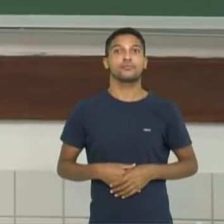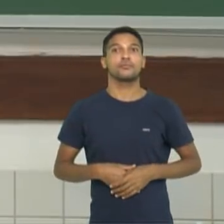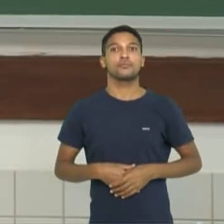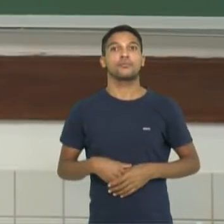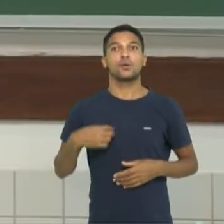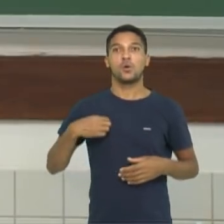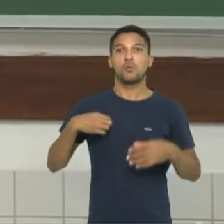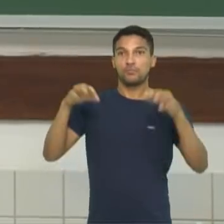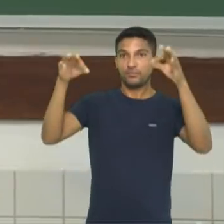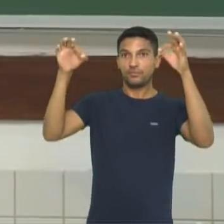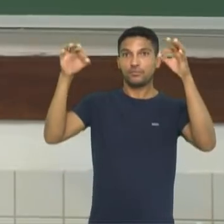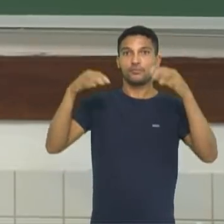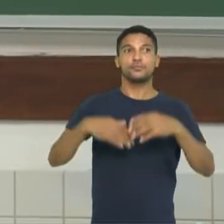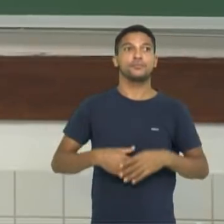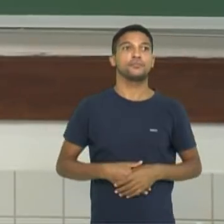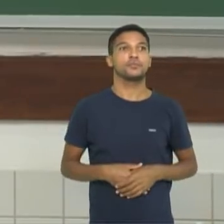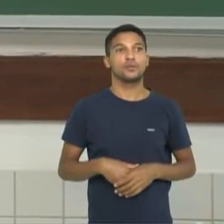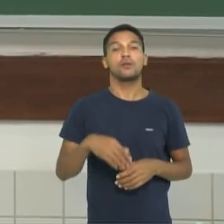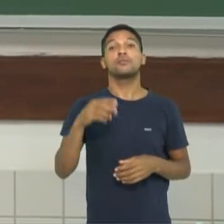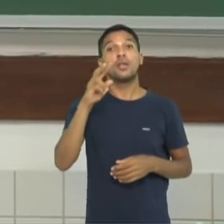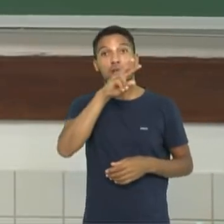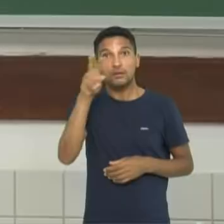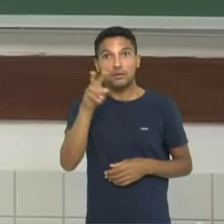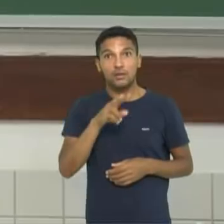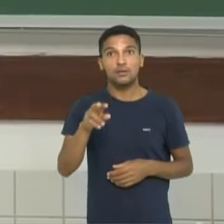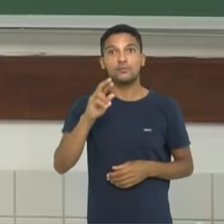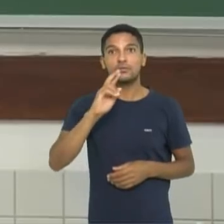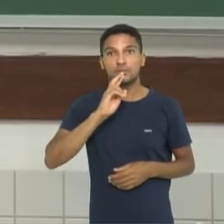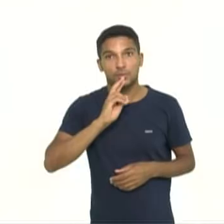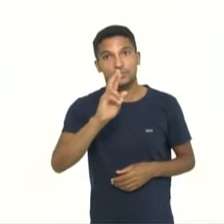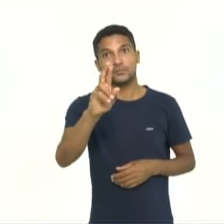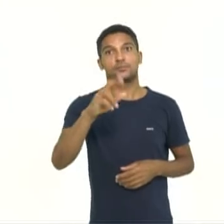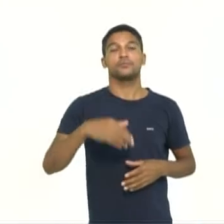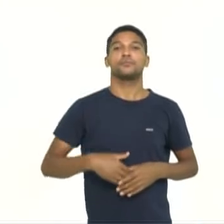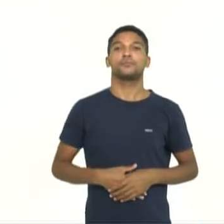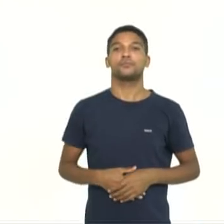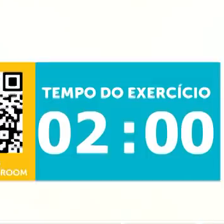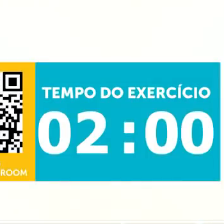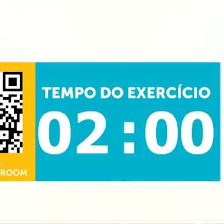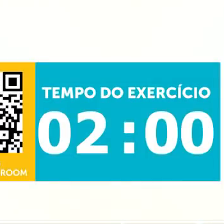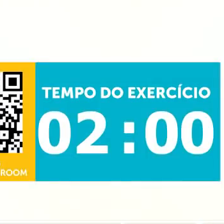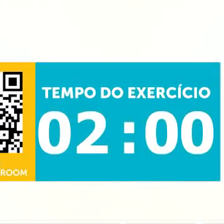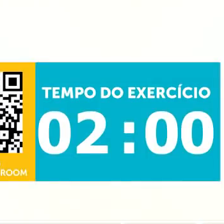ou C, porém. Um tempinho para o nosso terceiro exercício.